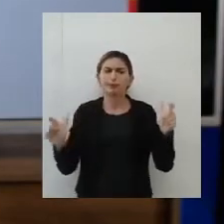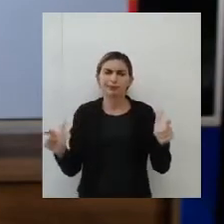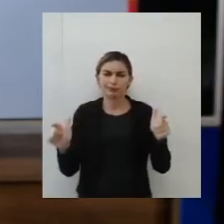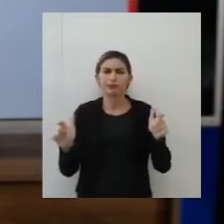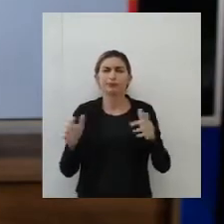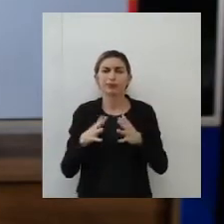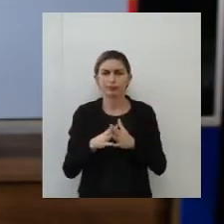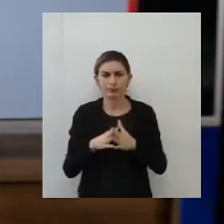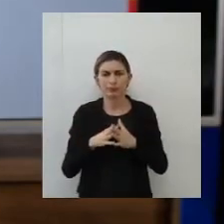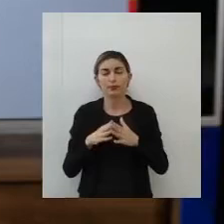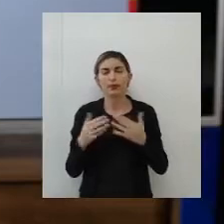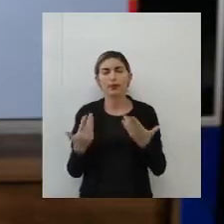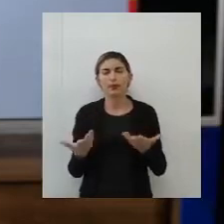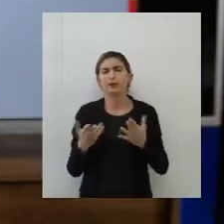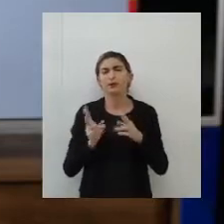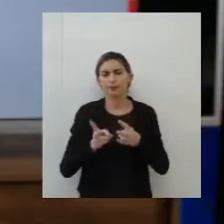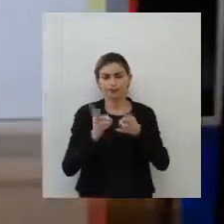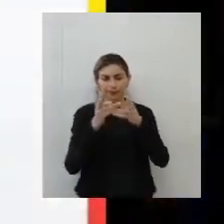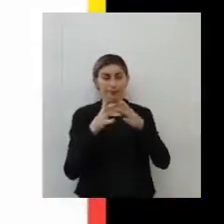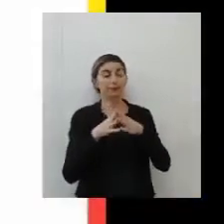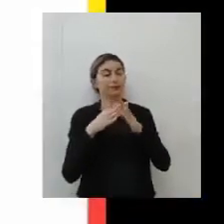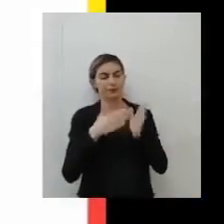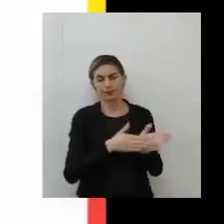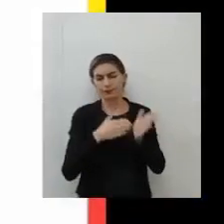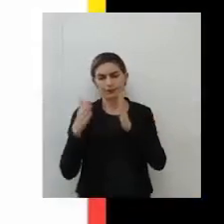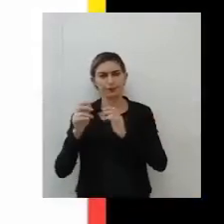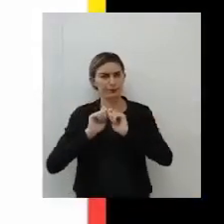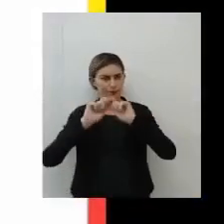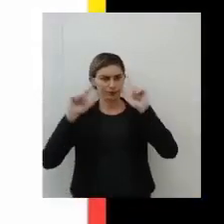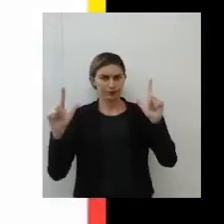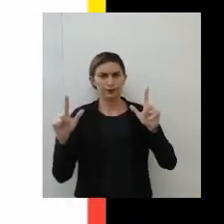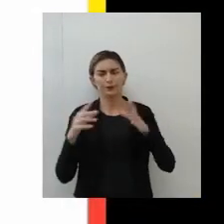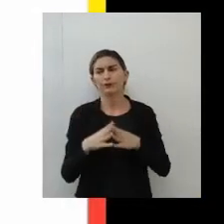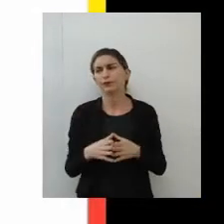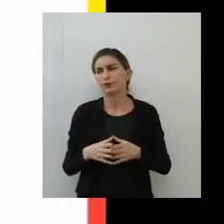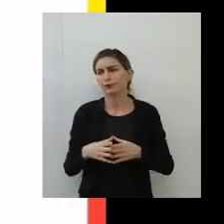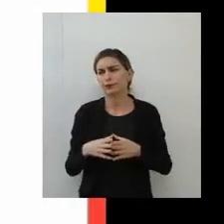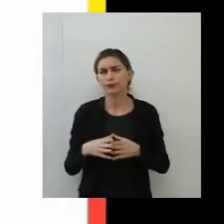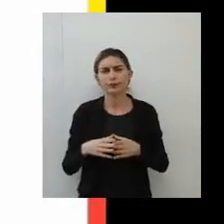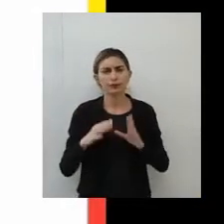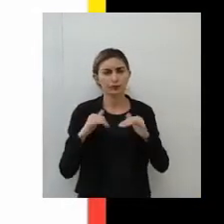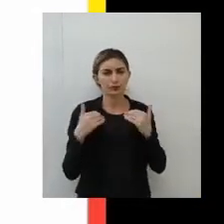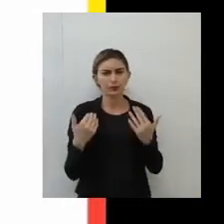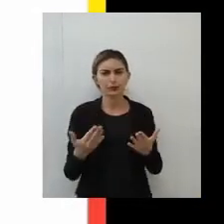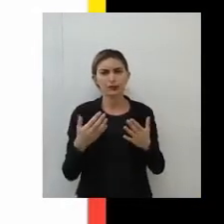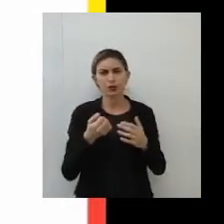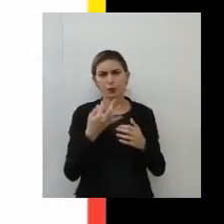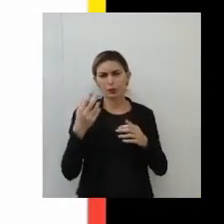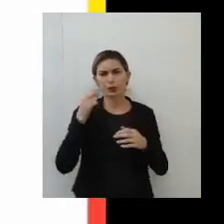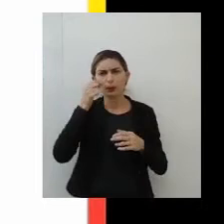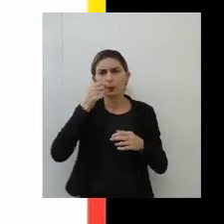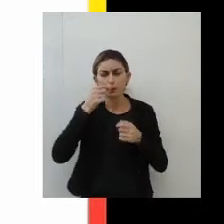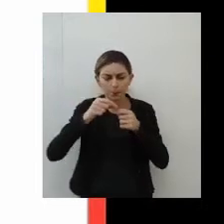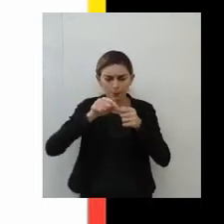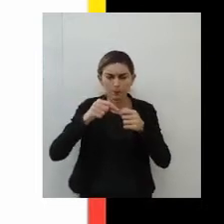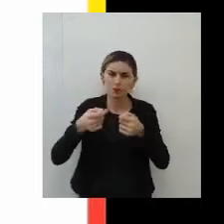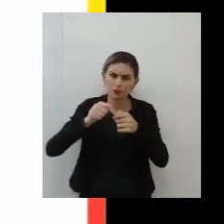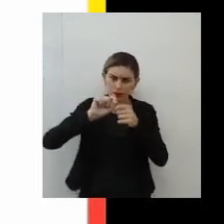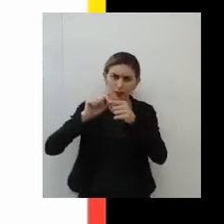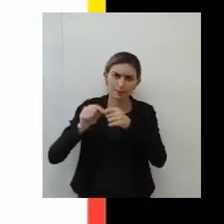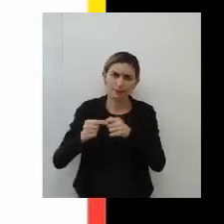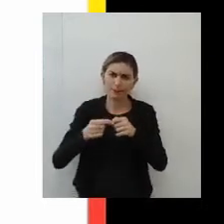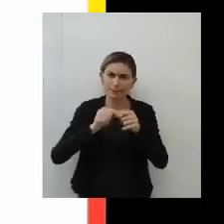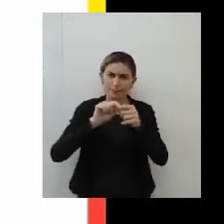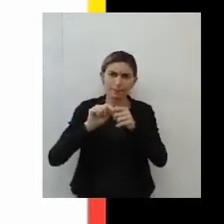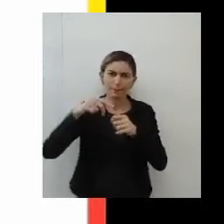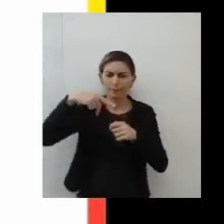Então, vamos seguir aqui. Vamos passar para o slide novamente, por favor? Então, quando as pulgas contaminadas têm contato